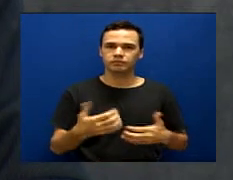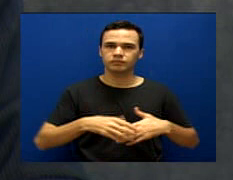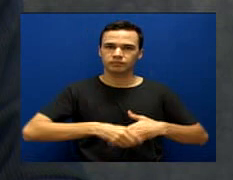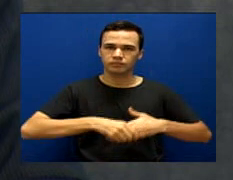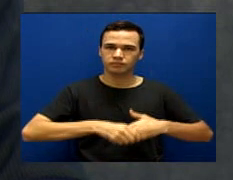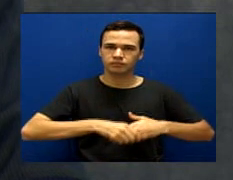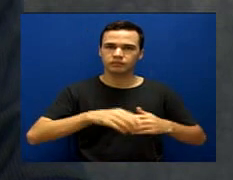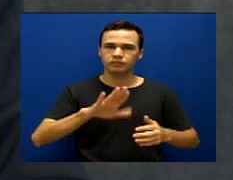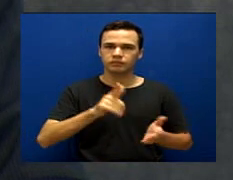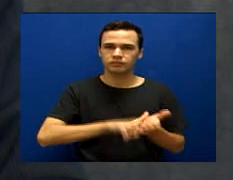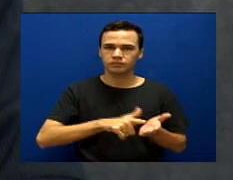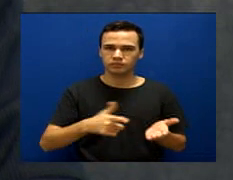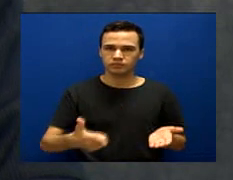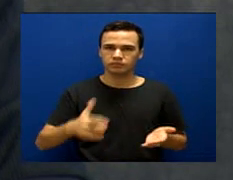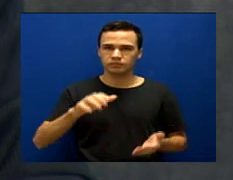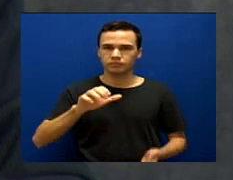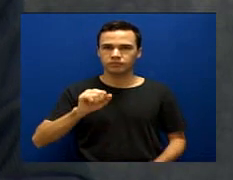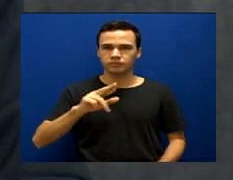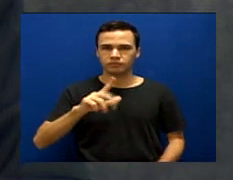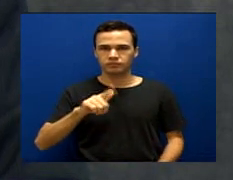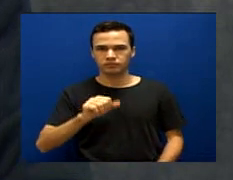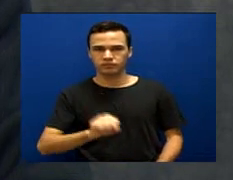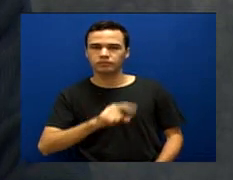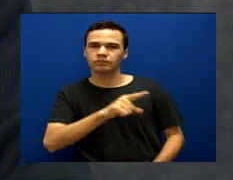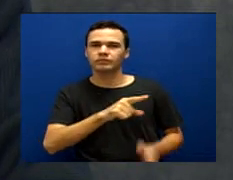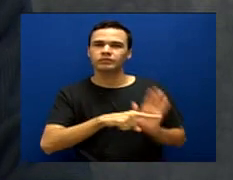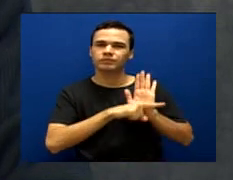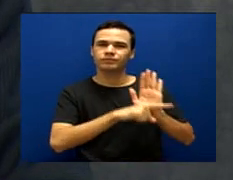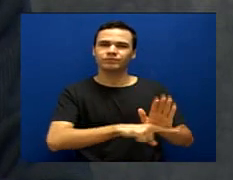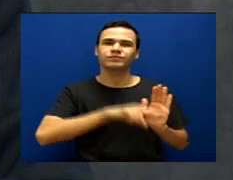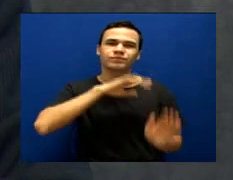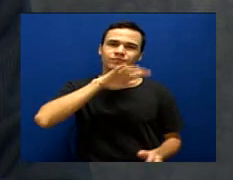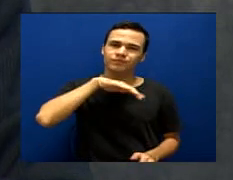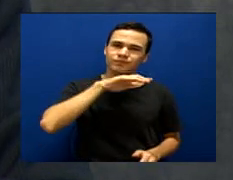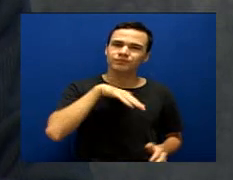agradecer o jornalista Carlinhos Gonçalves, um ativista, um protetor